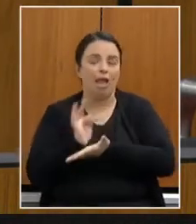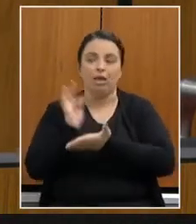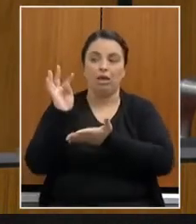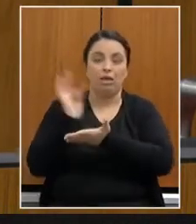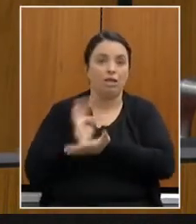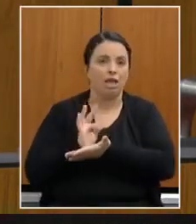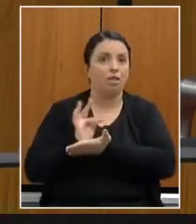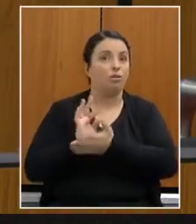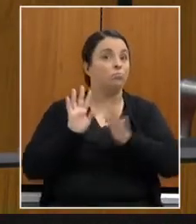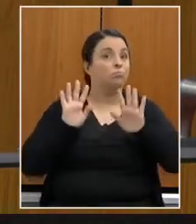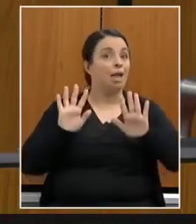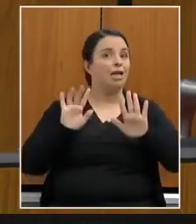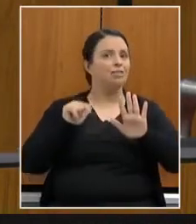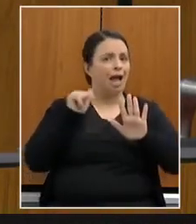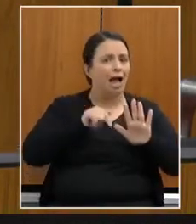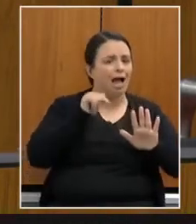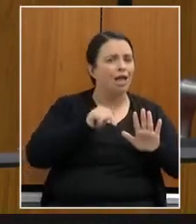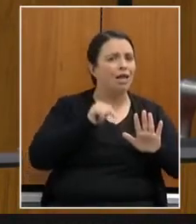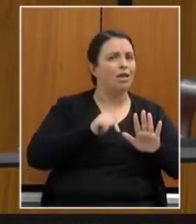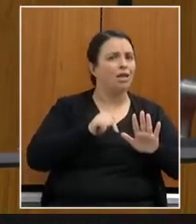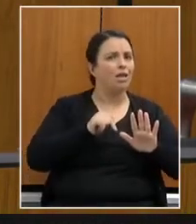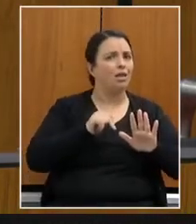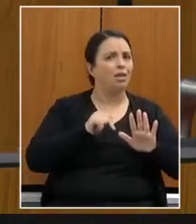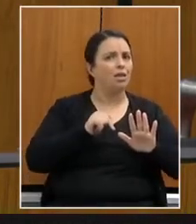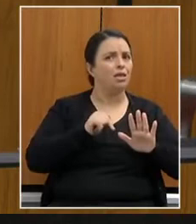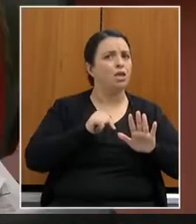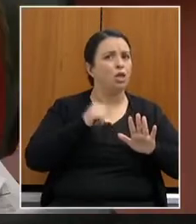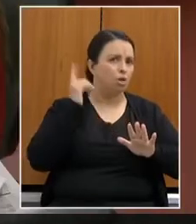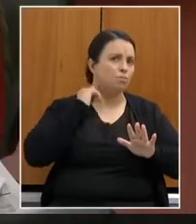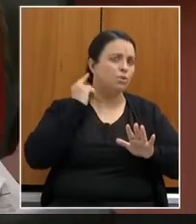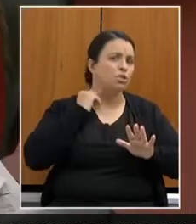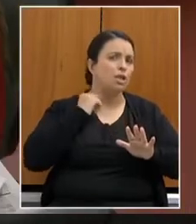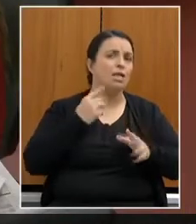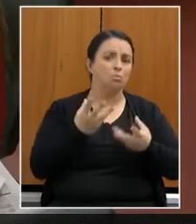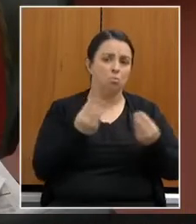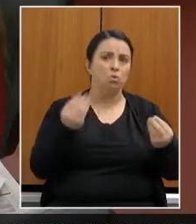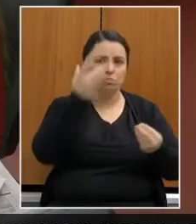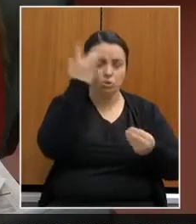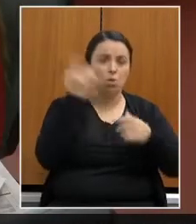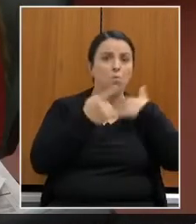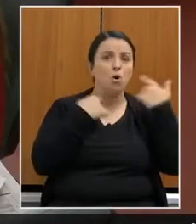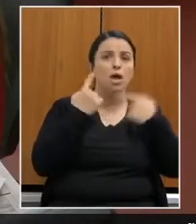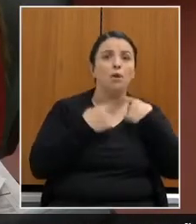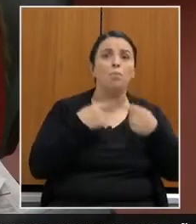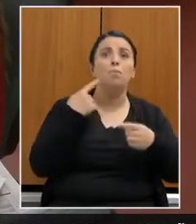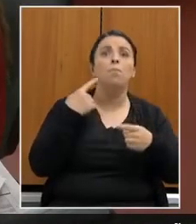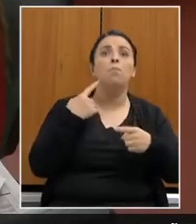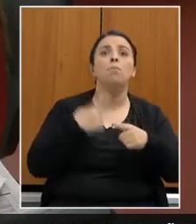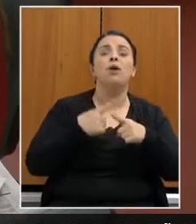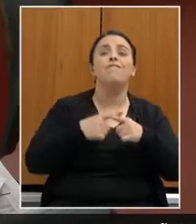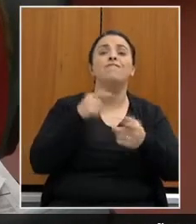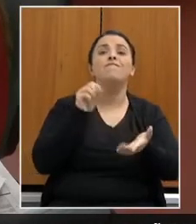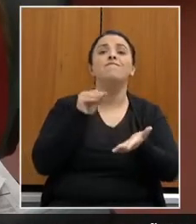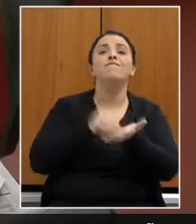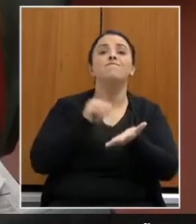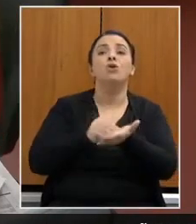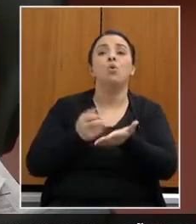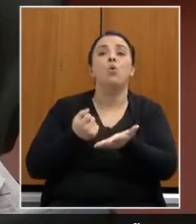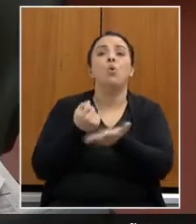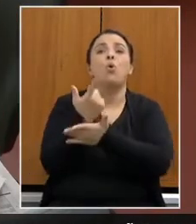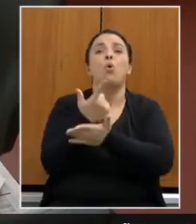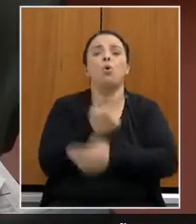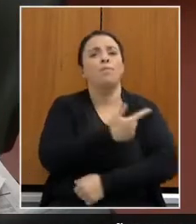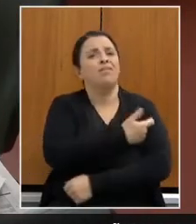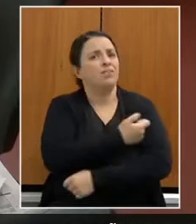morrendo aqui no nosso país e no nosso estado por opção política por não termos comprado vacina quando o mundo inteiro estava cobrando a última questão não é uma pergunta